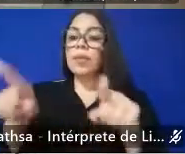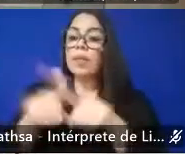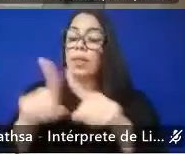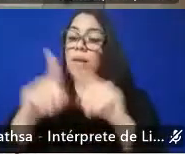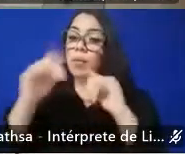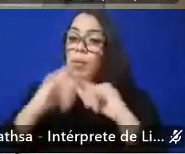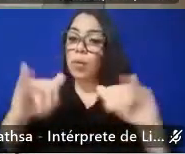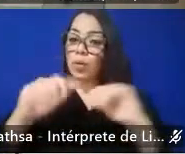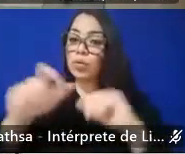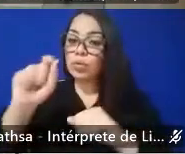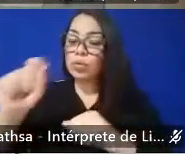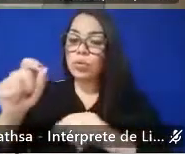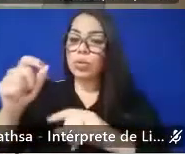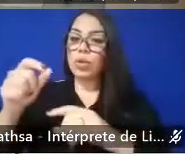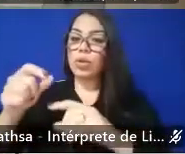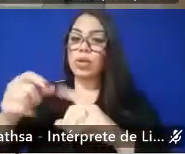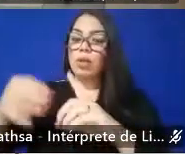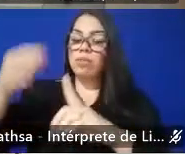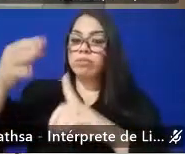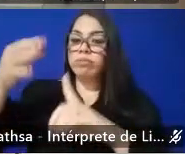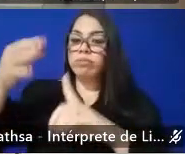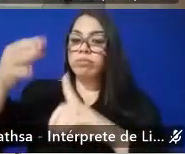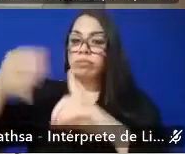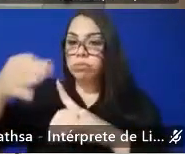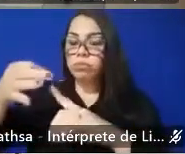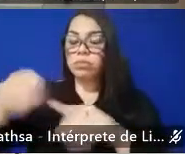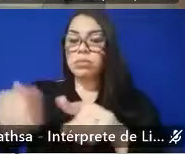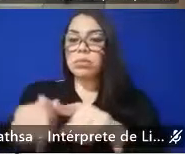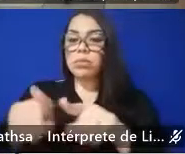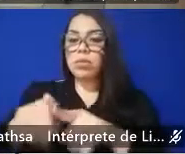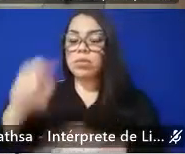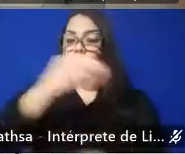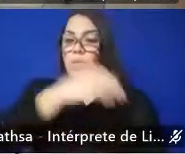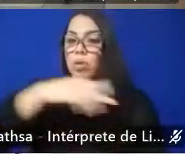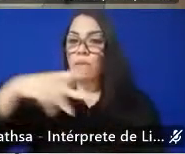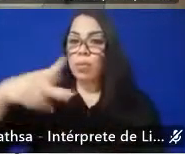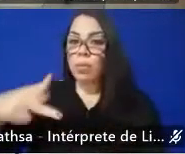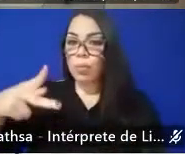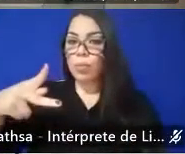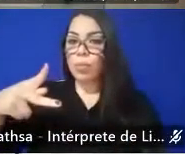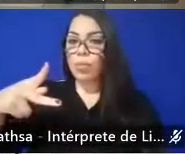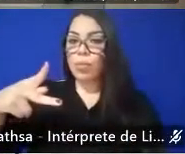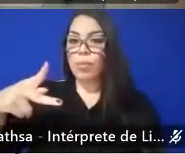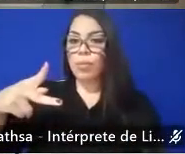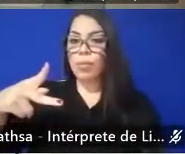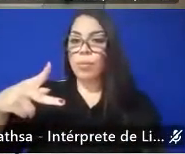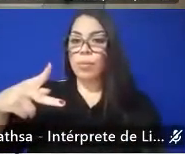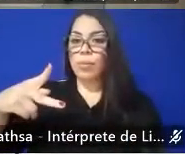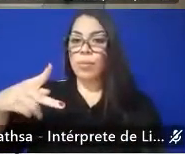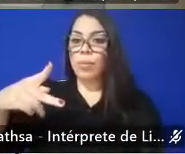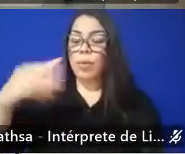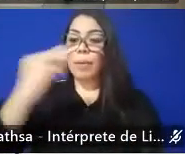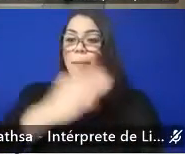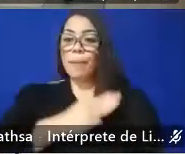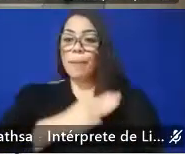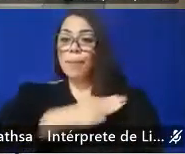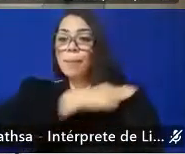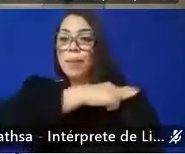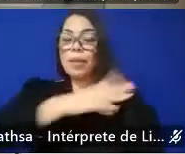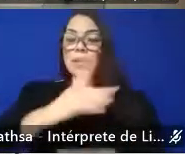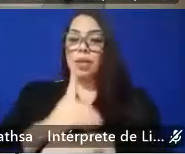corregedores gerais dos Ministérios públicos do Ministério Público do militar Doutor Samuel